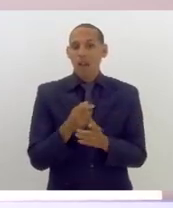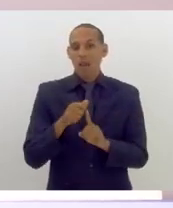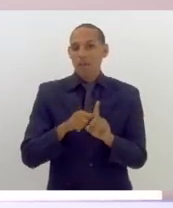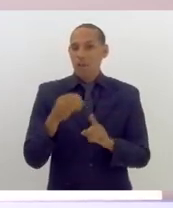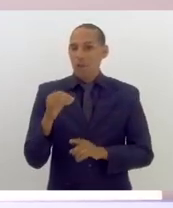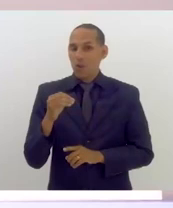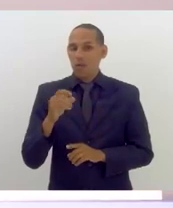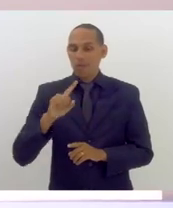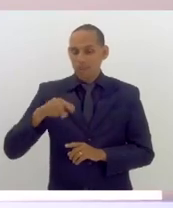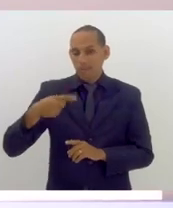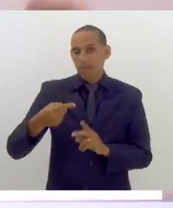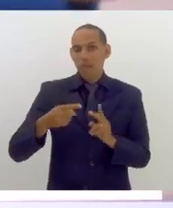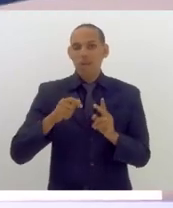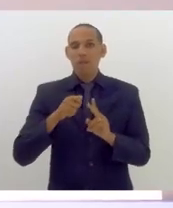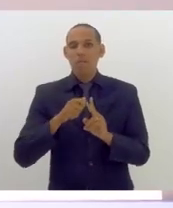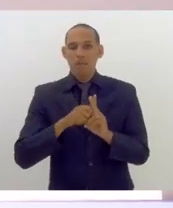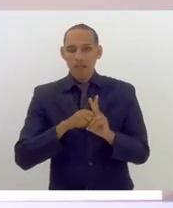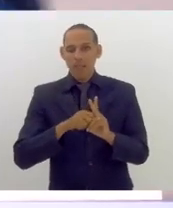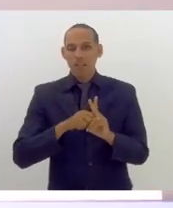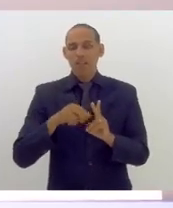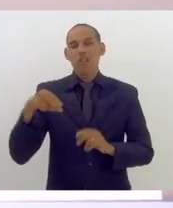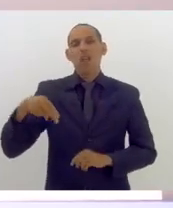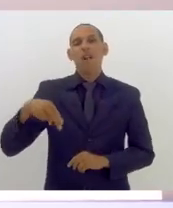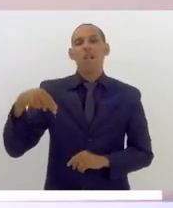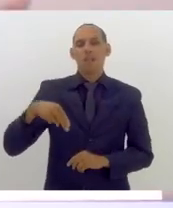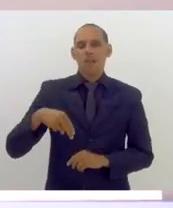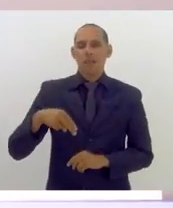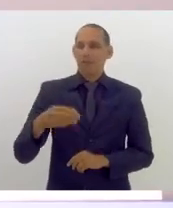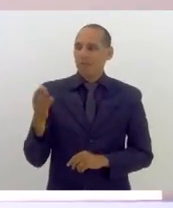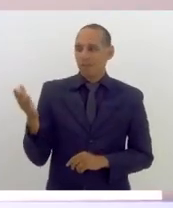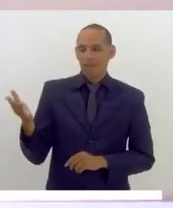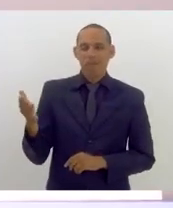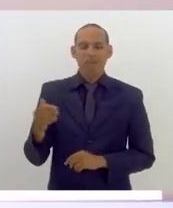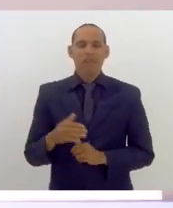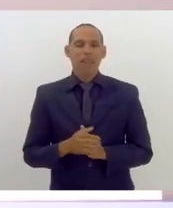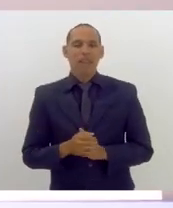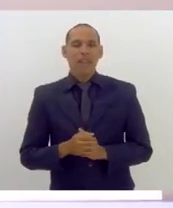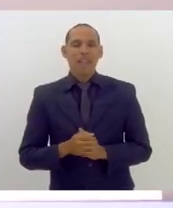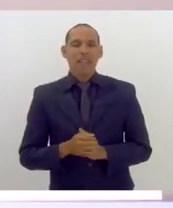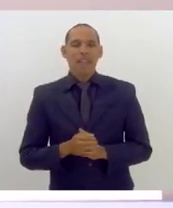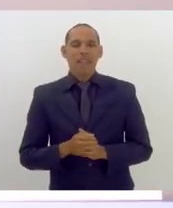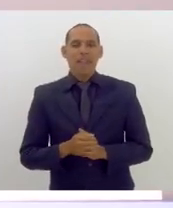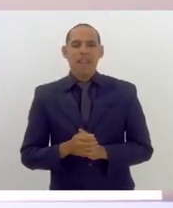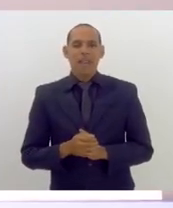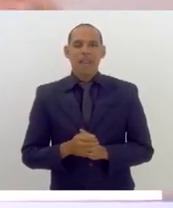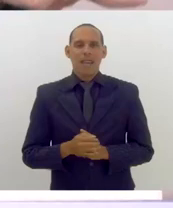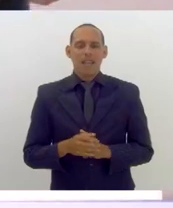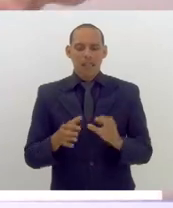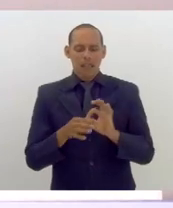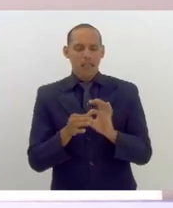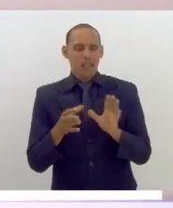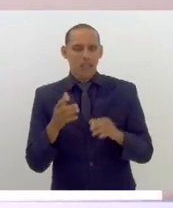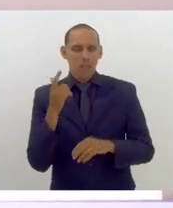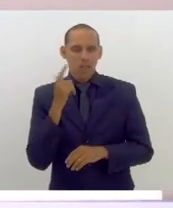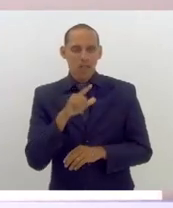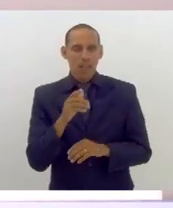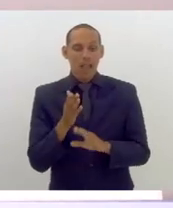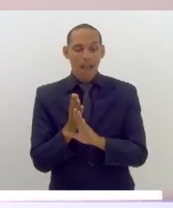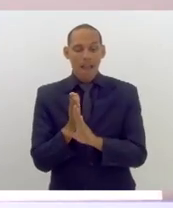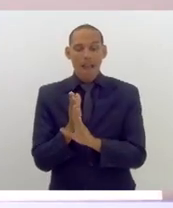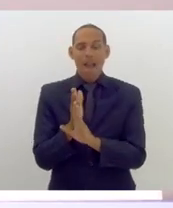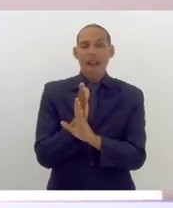quando chegou em novembro queria até que o nosso amigo aqui precisa antes mesmo de possível licenciamento do empreendimento